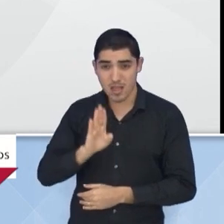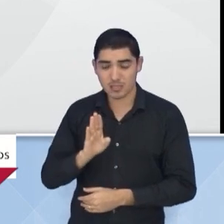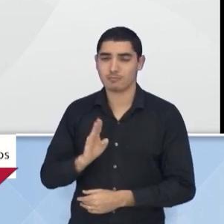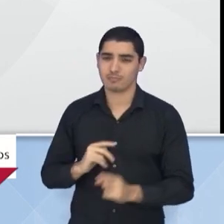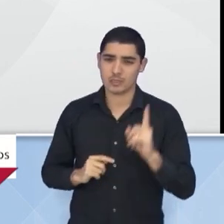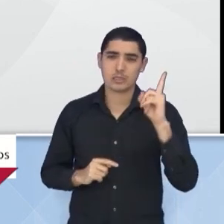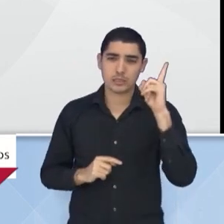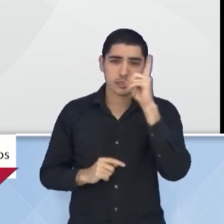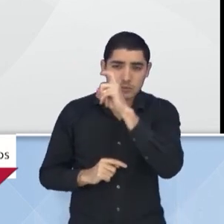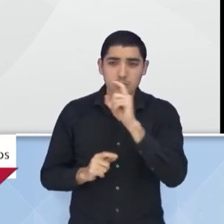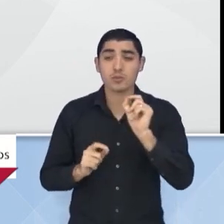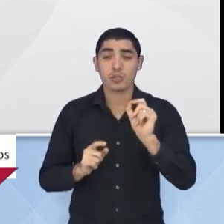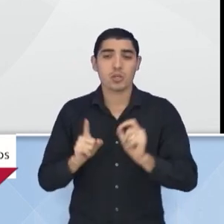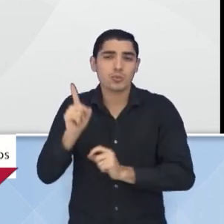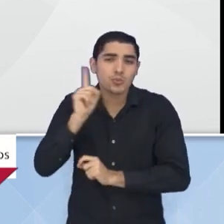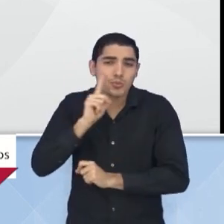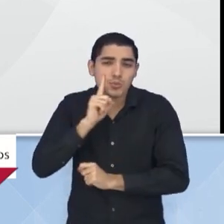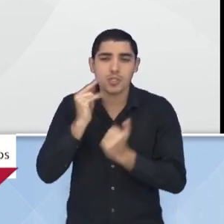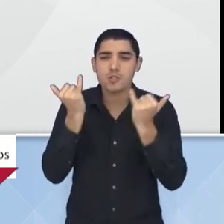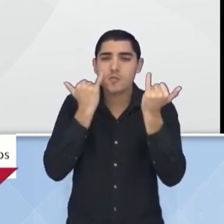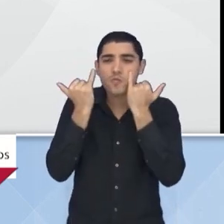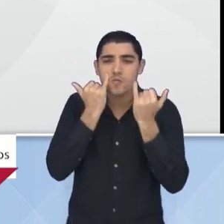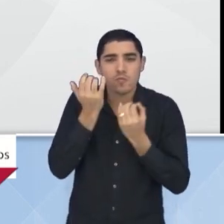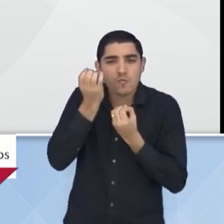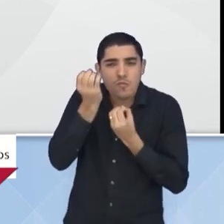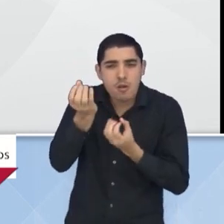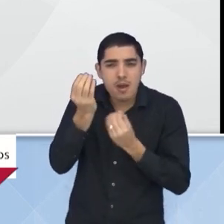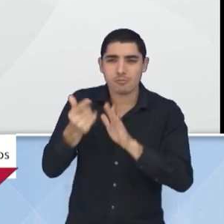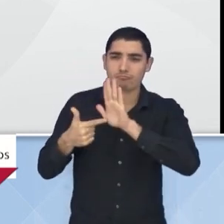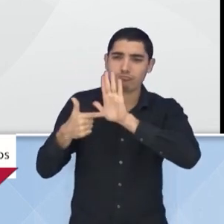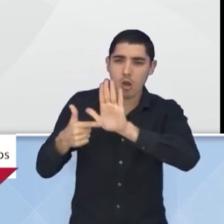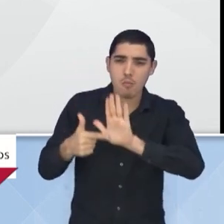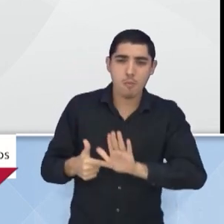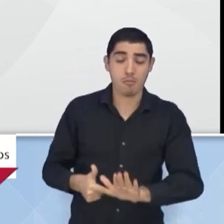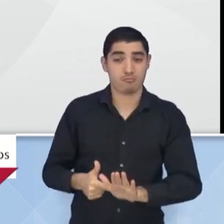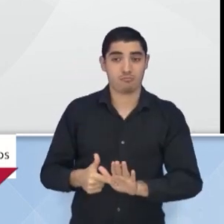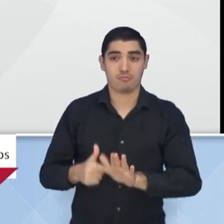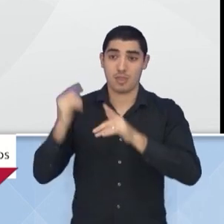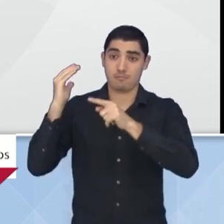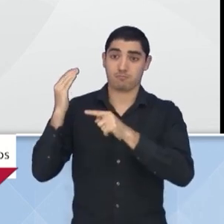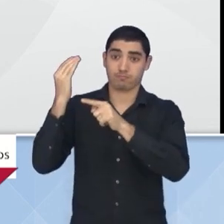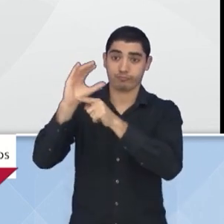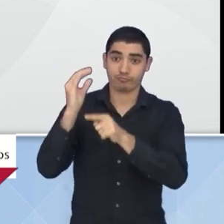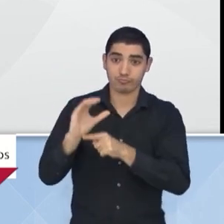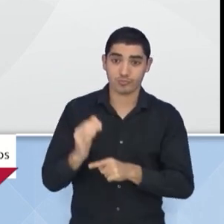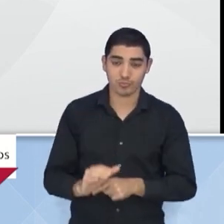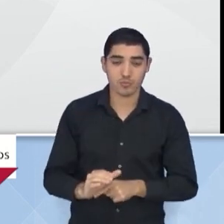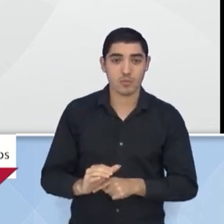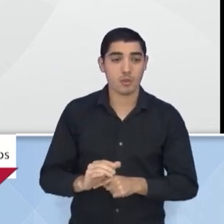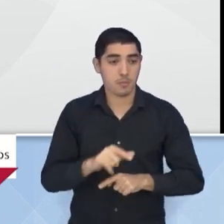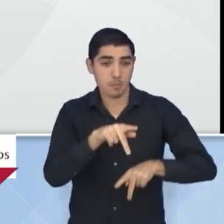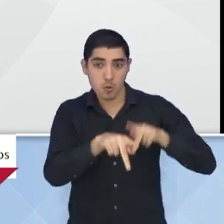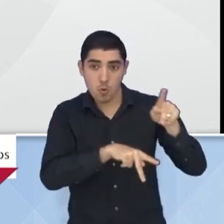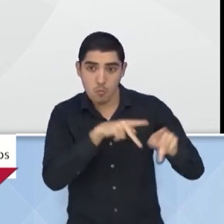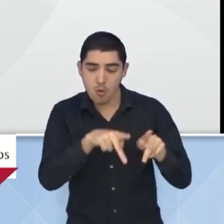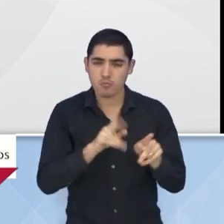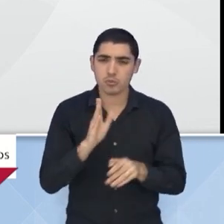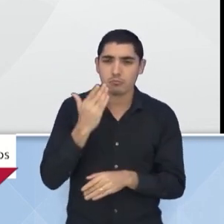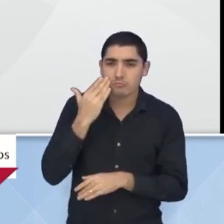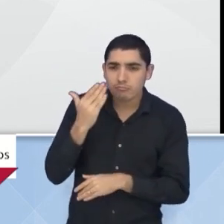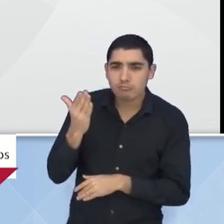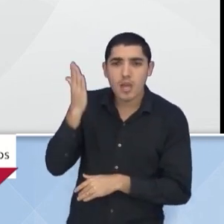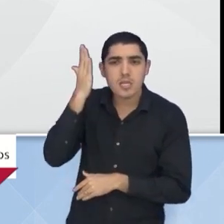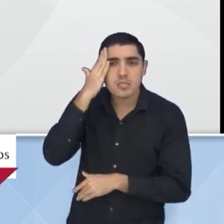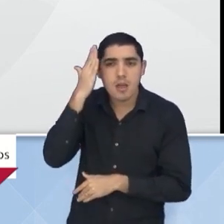dados constantes eh e ser divulgado isso para para público aberto